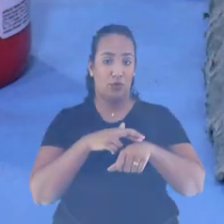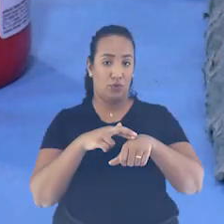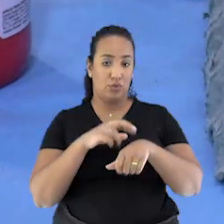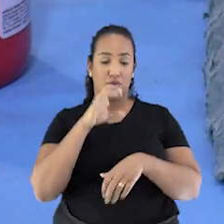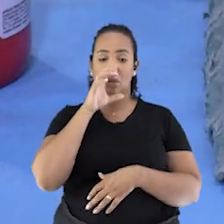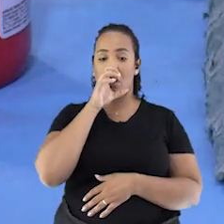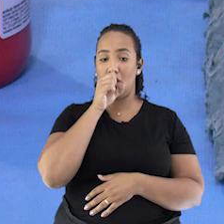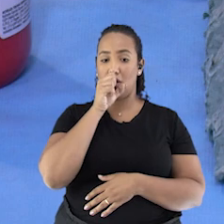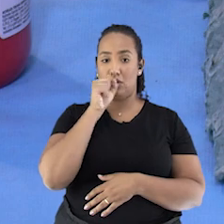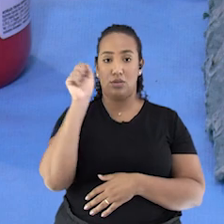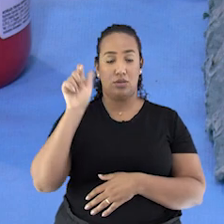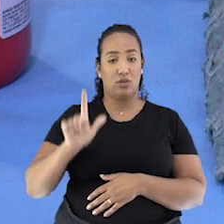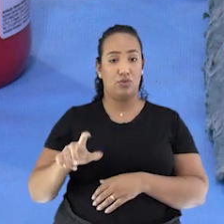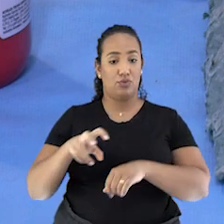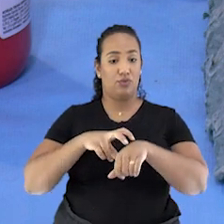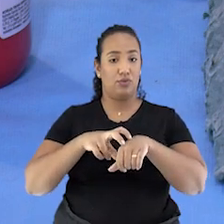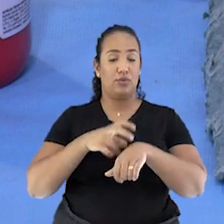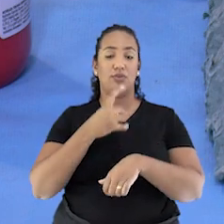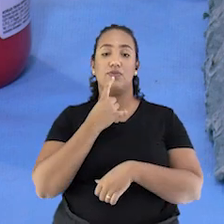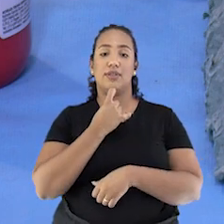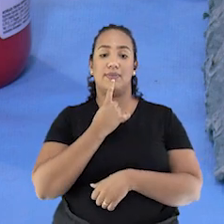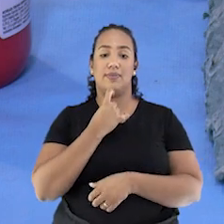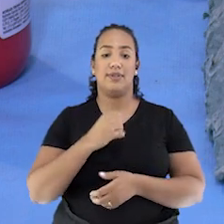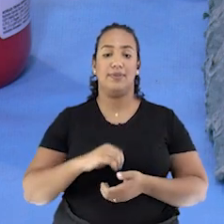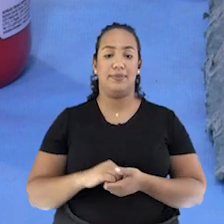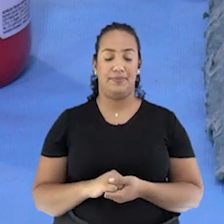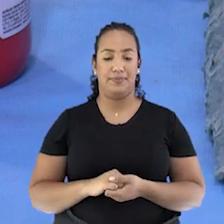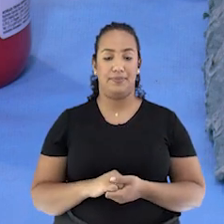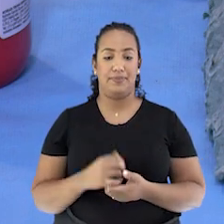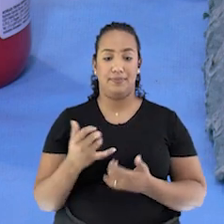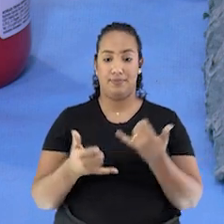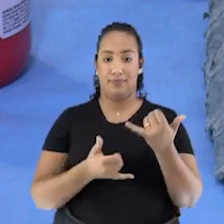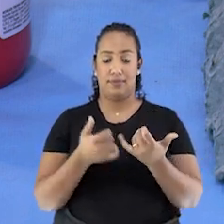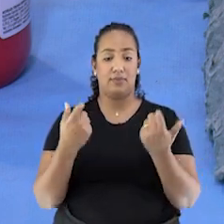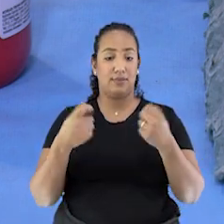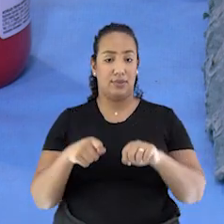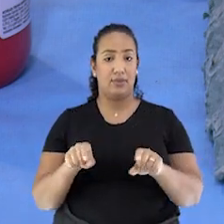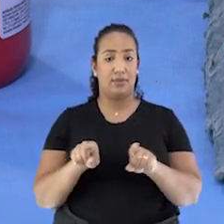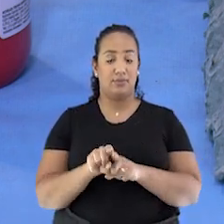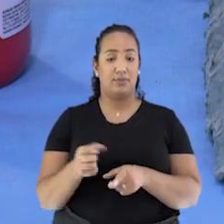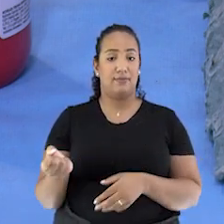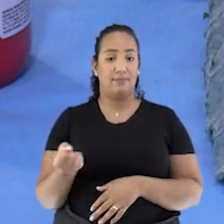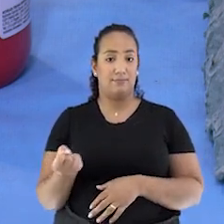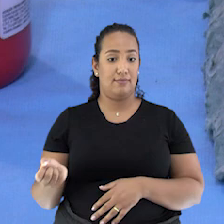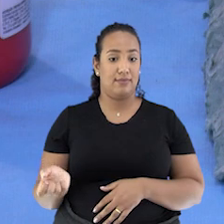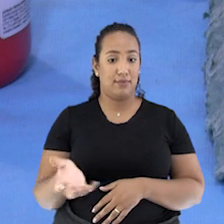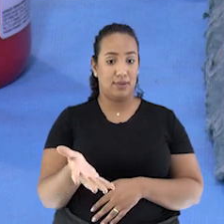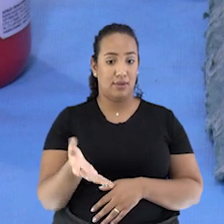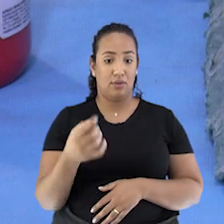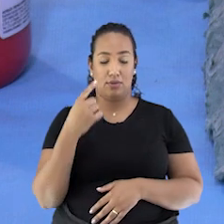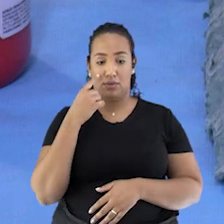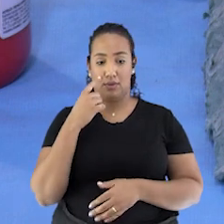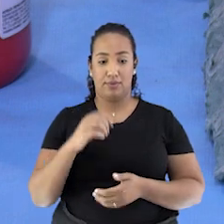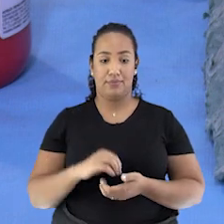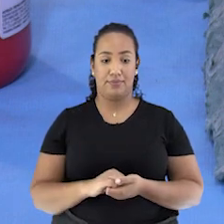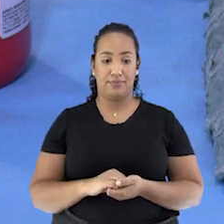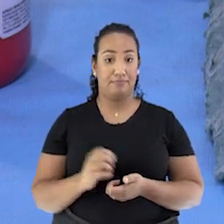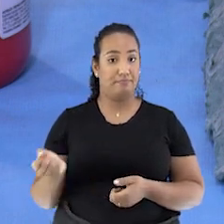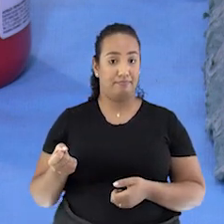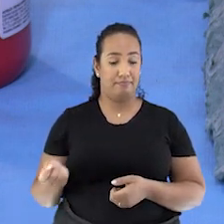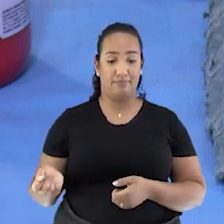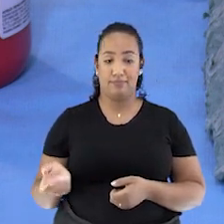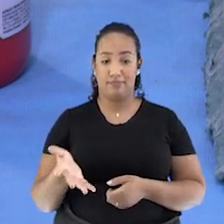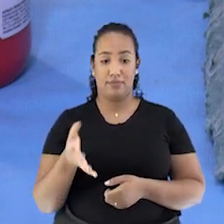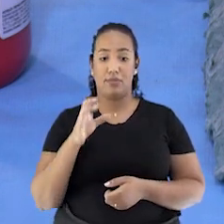aqui nós vamos ter os jogadores. Uma campanha roxa, laranja, azul, verde e vermelho.